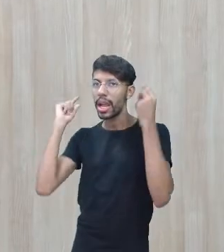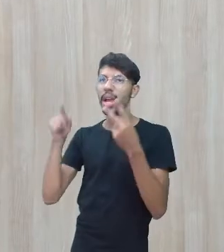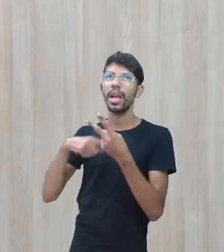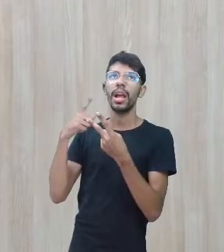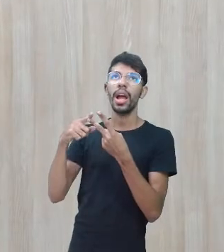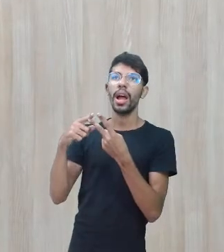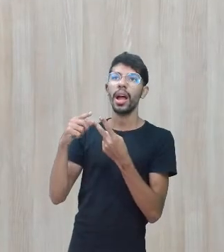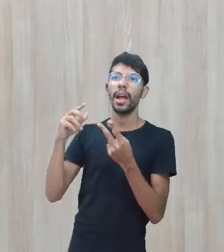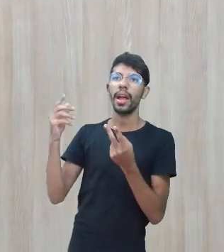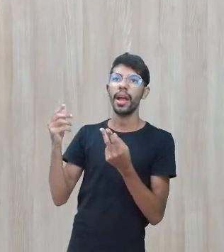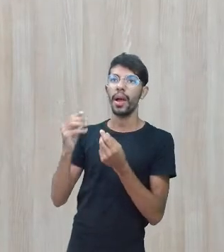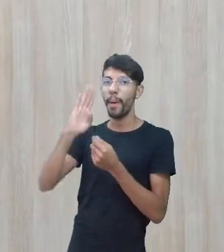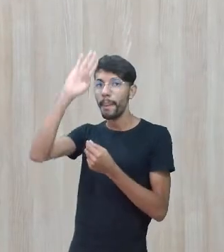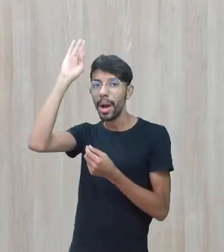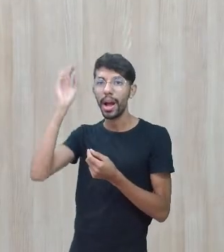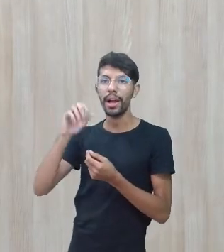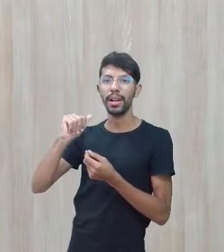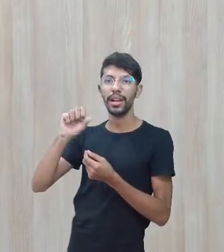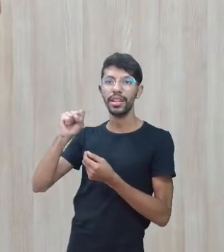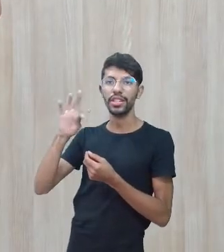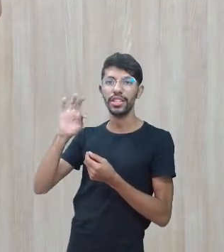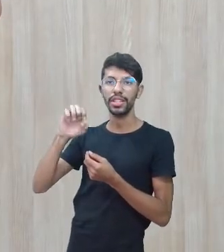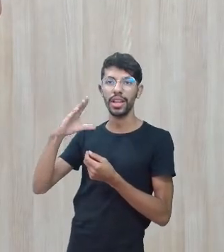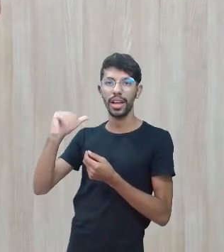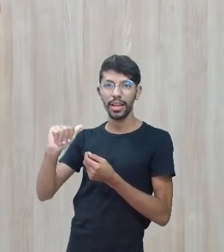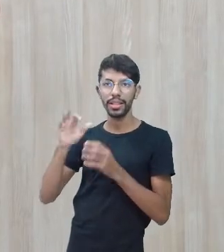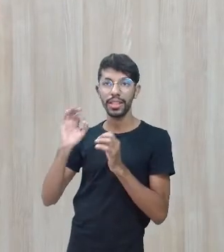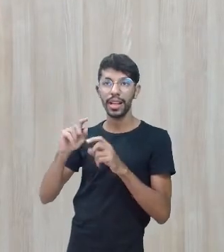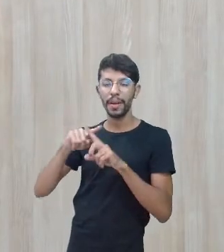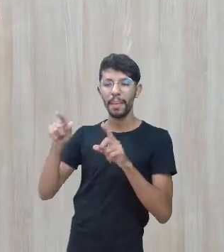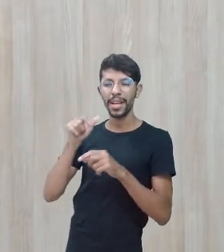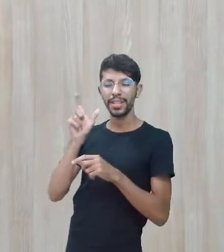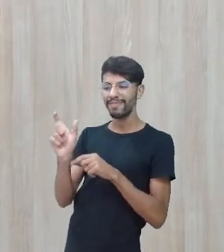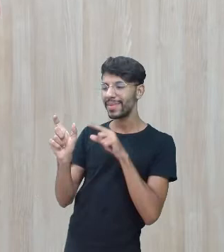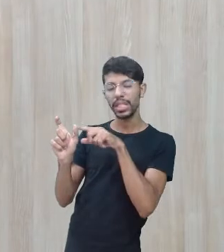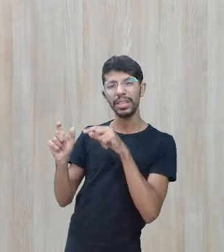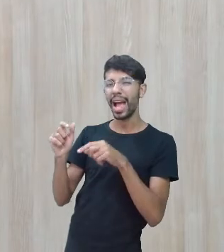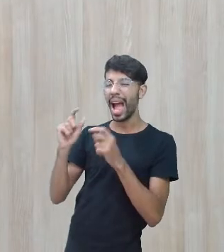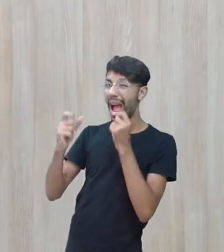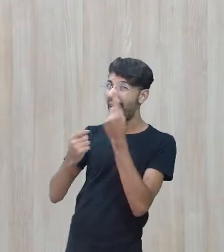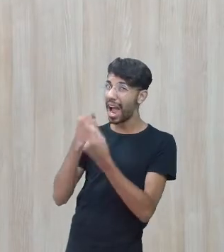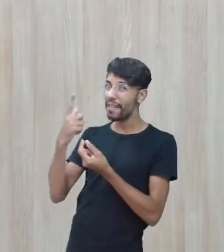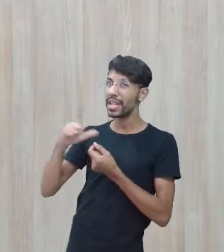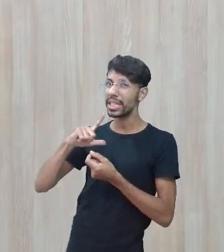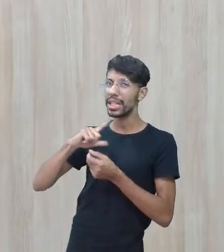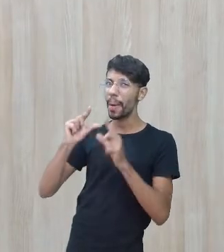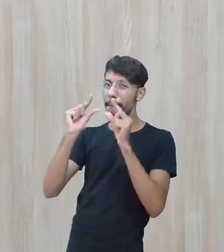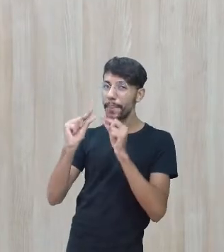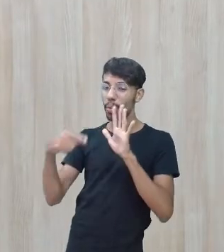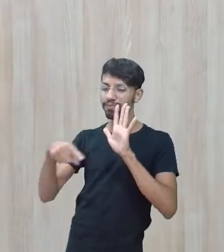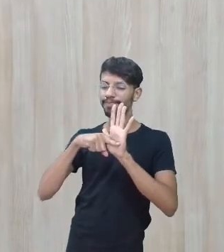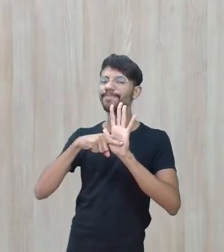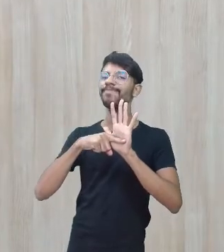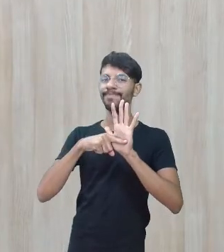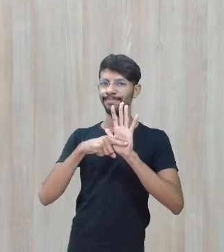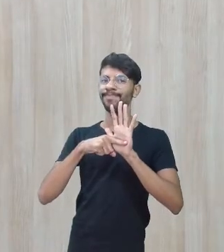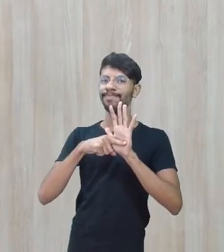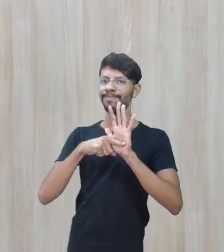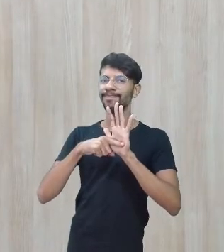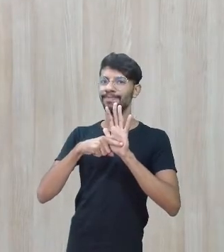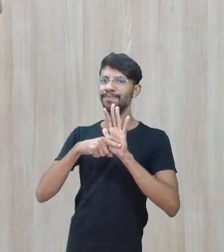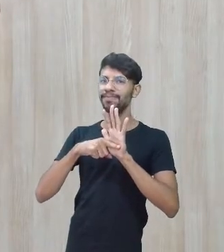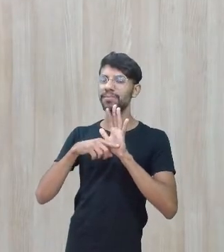carrega uma dose negativa, né? Um sentido negativo que a gente precisa ter muita atenção. Particularmente, eu prefiro falar